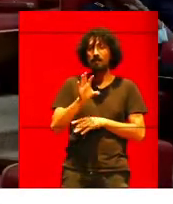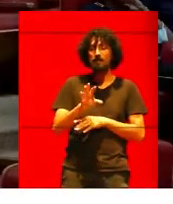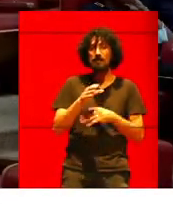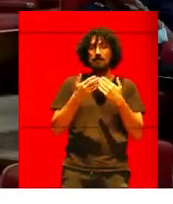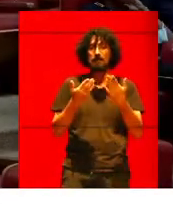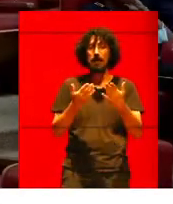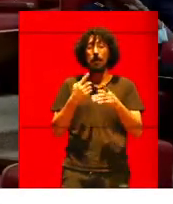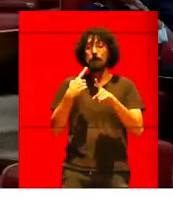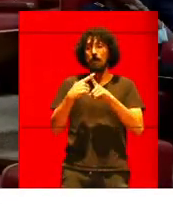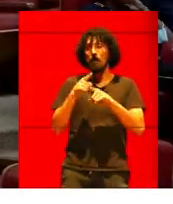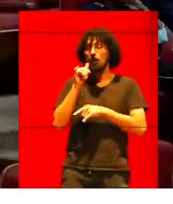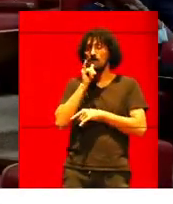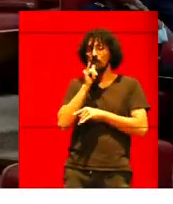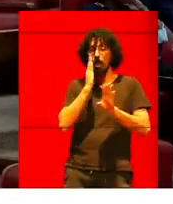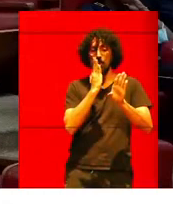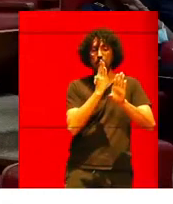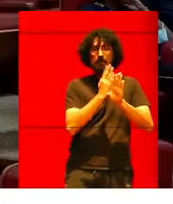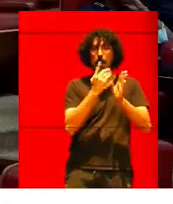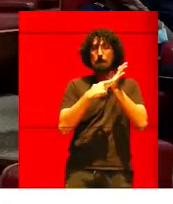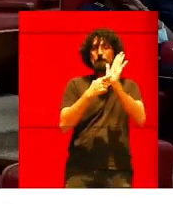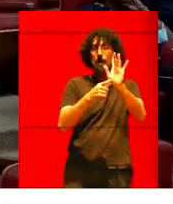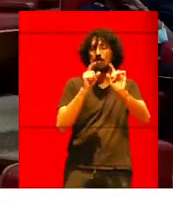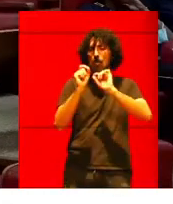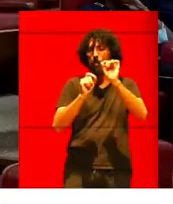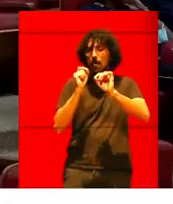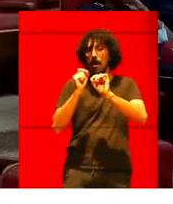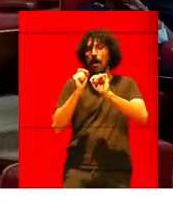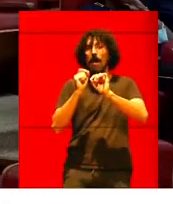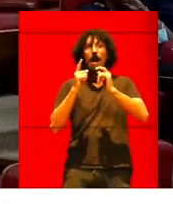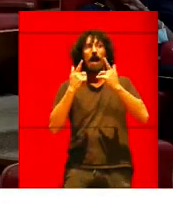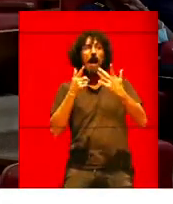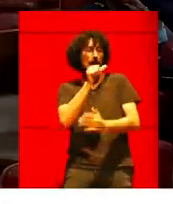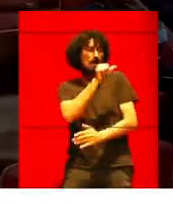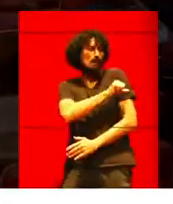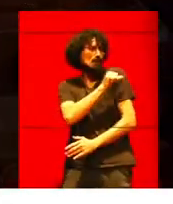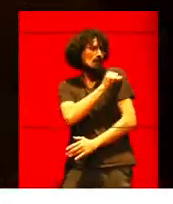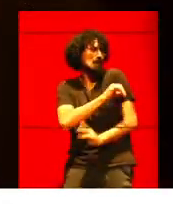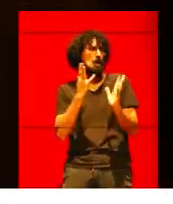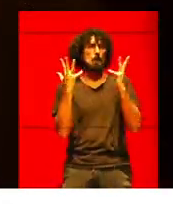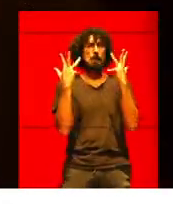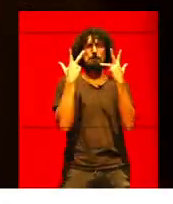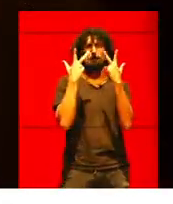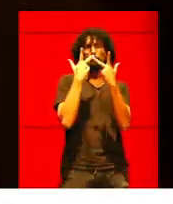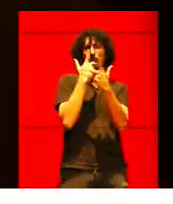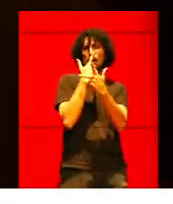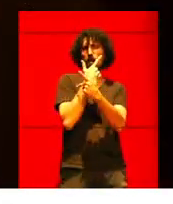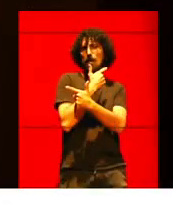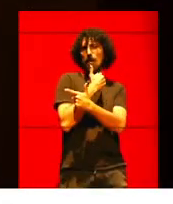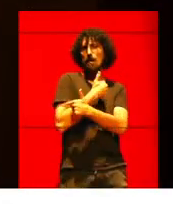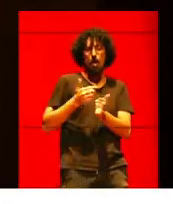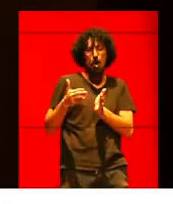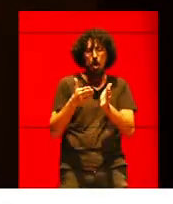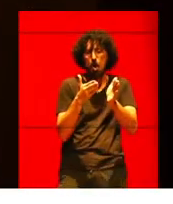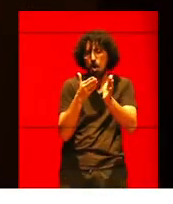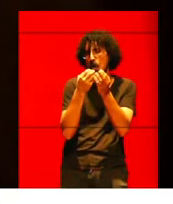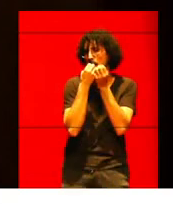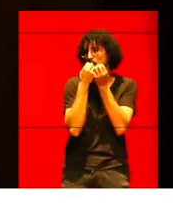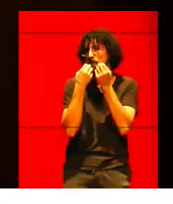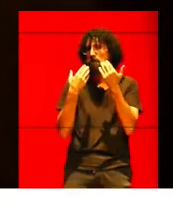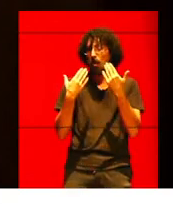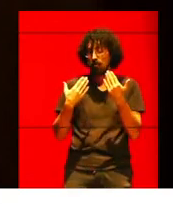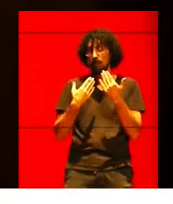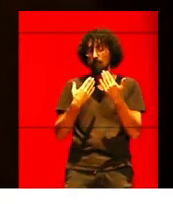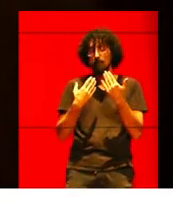você pisa no Rio de Janeiro, a mesma cena que tu vê na novela de Copacabana, o jeito que a rua é, você vai encontrar no Rio de Janeiro?